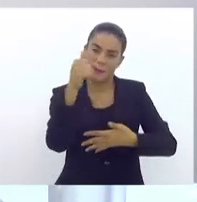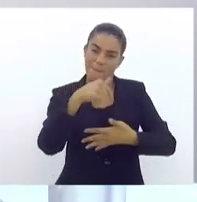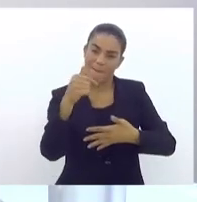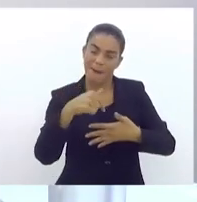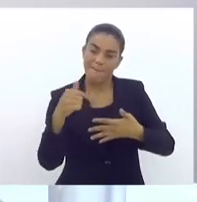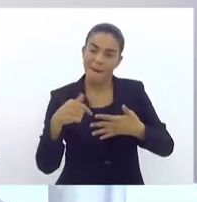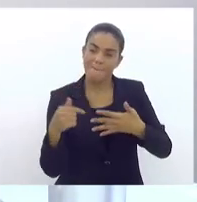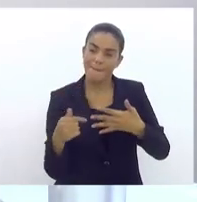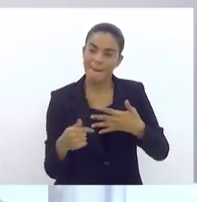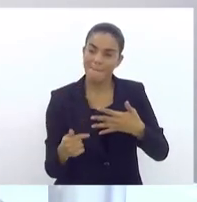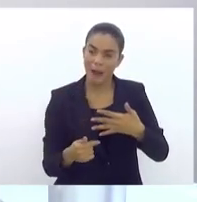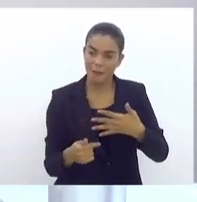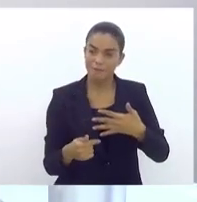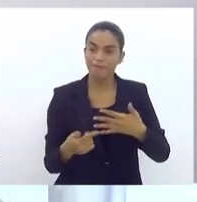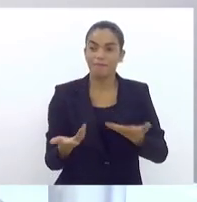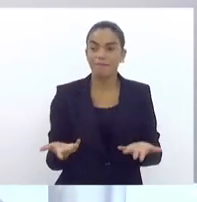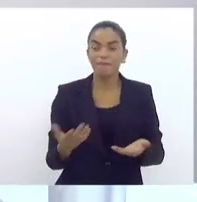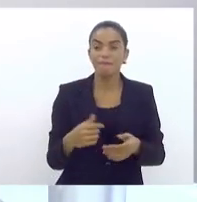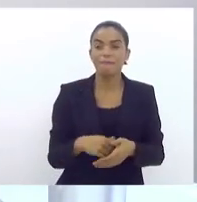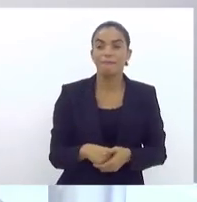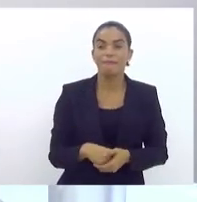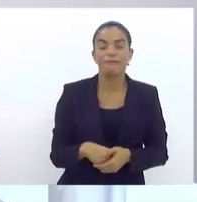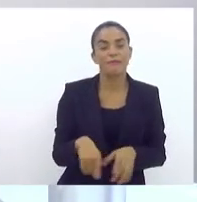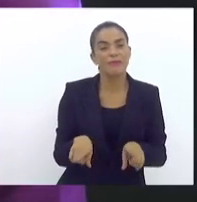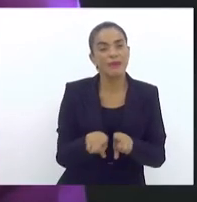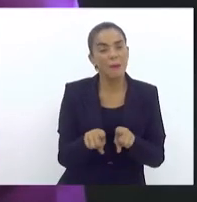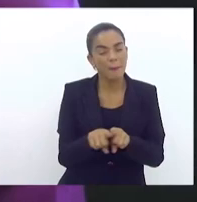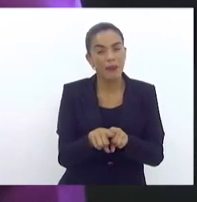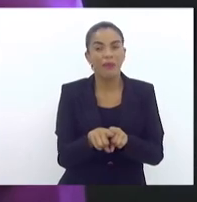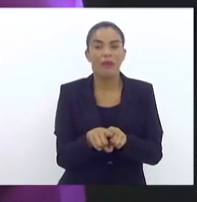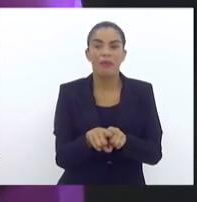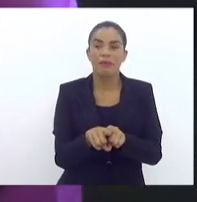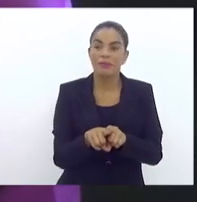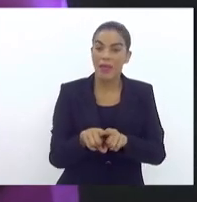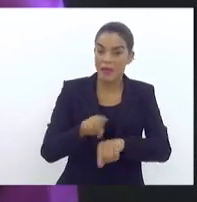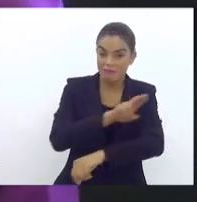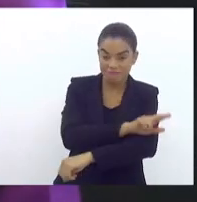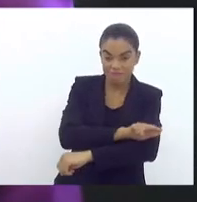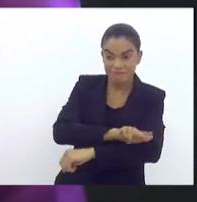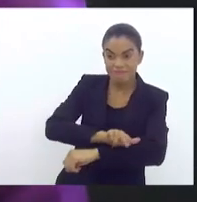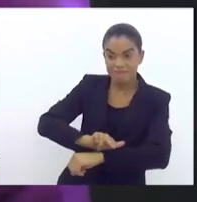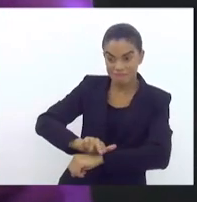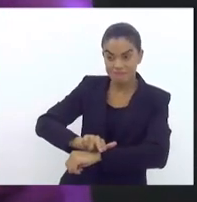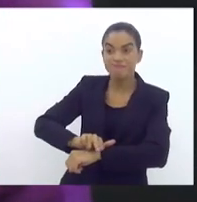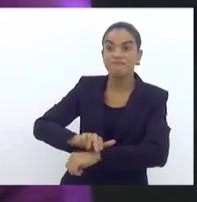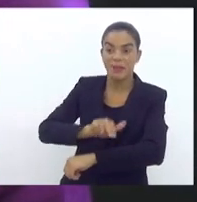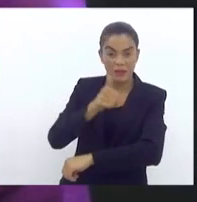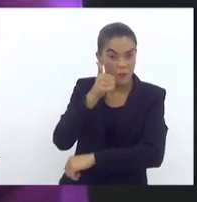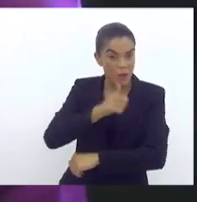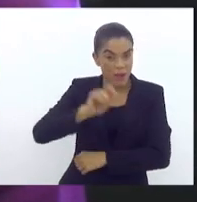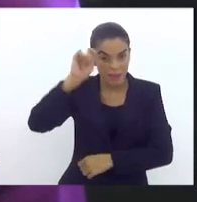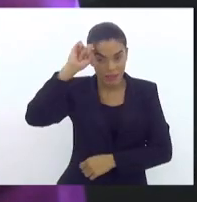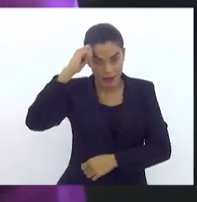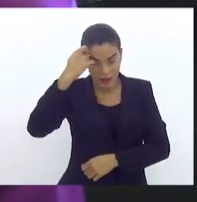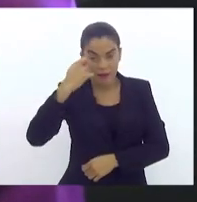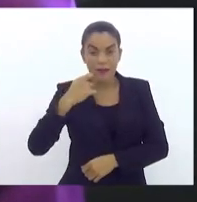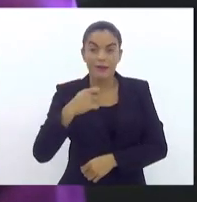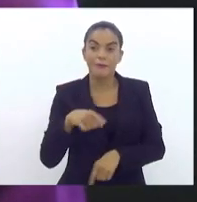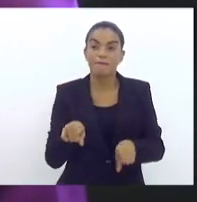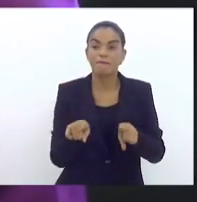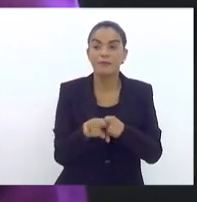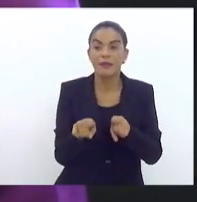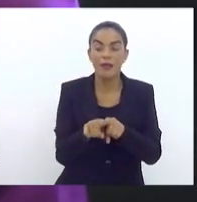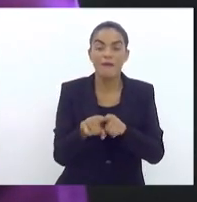de violência e a senhora traz aí os recortes também racial né da mulher negra e